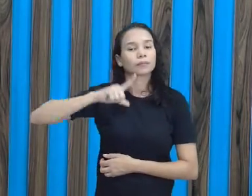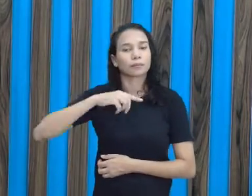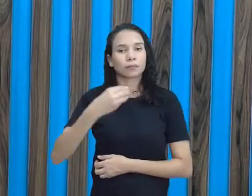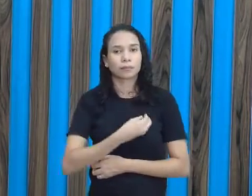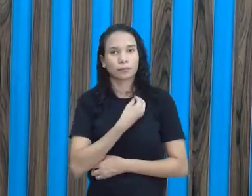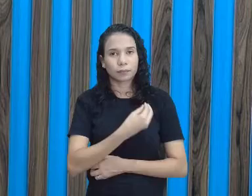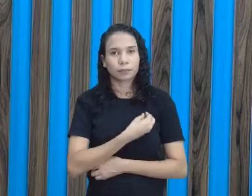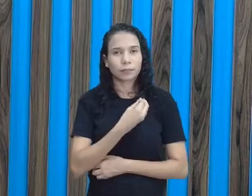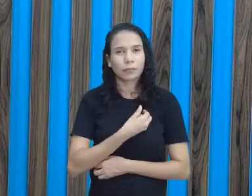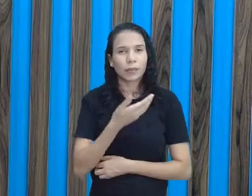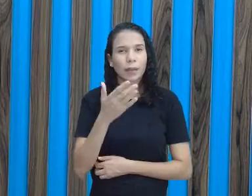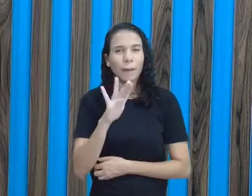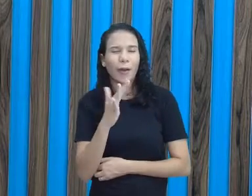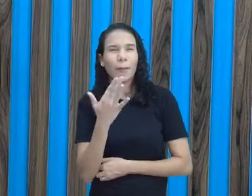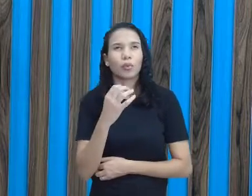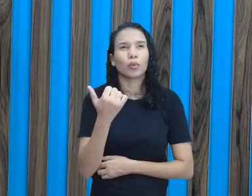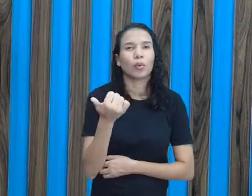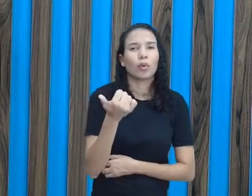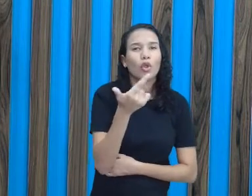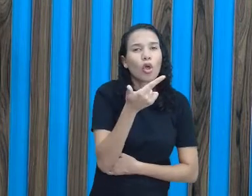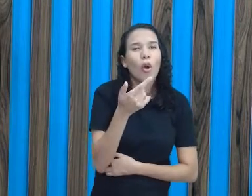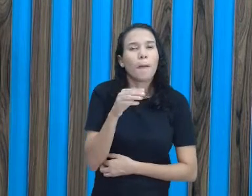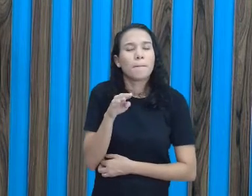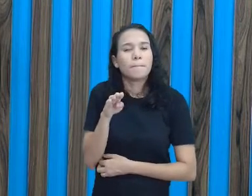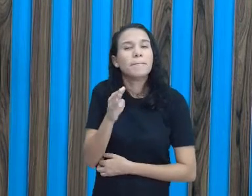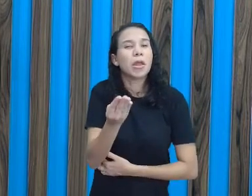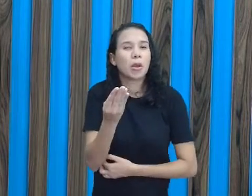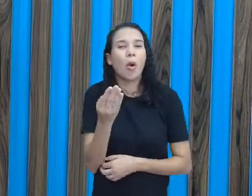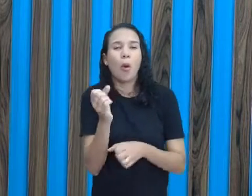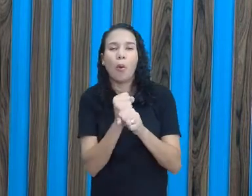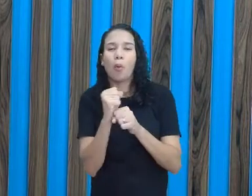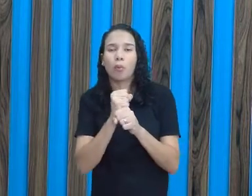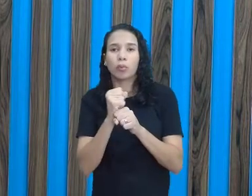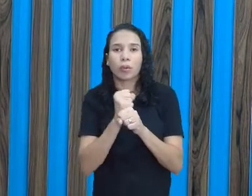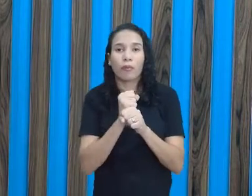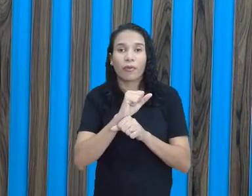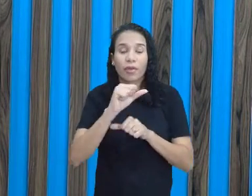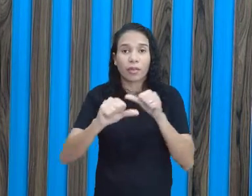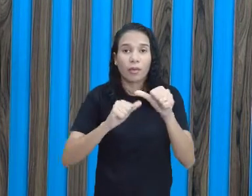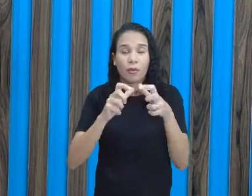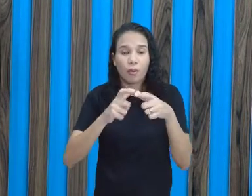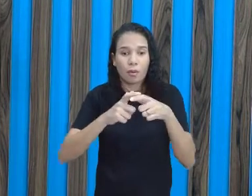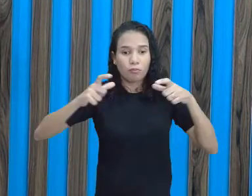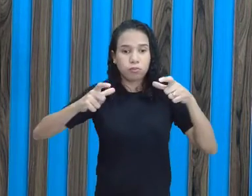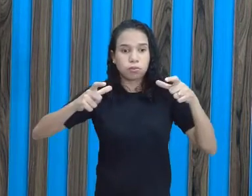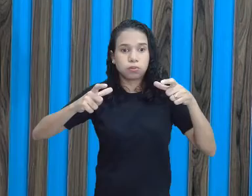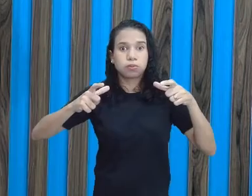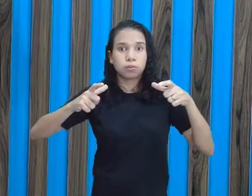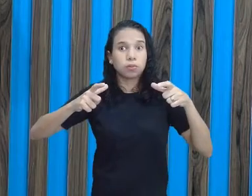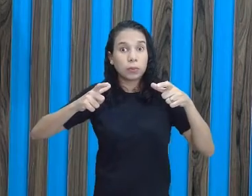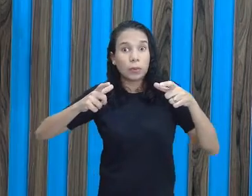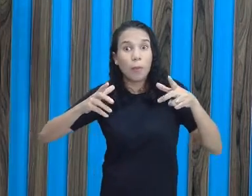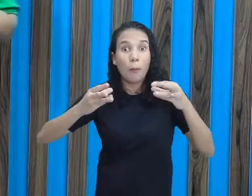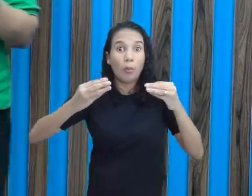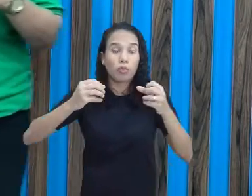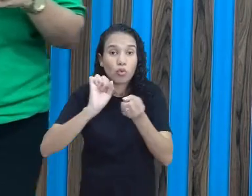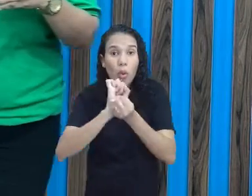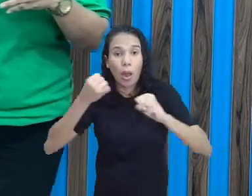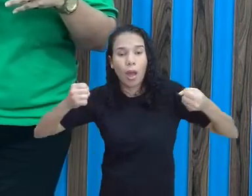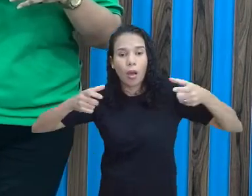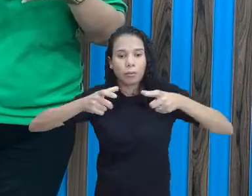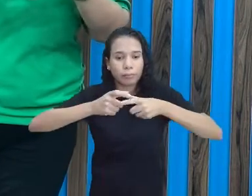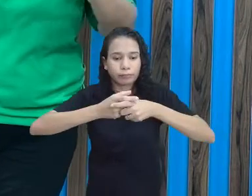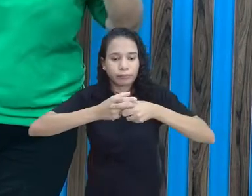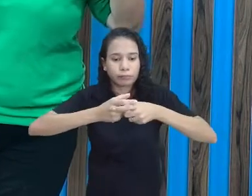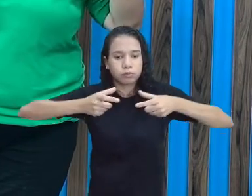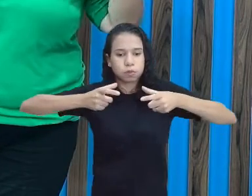aqui, lá para os 12 bilhões de anos, ele vai se tornar uma gigante vermelha. E essa gigante